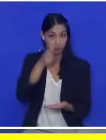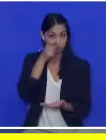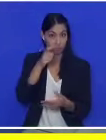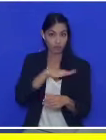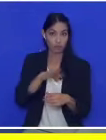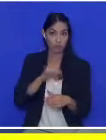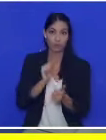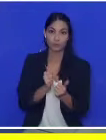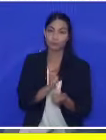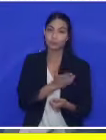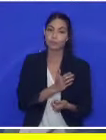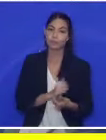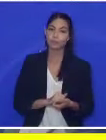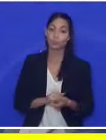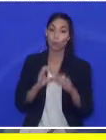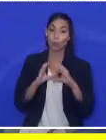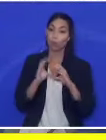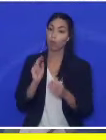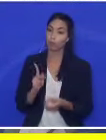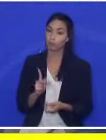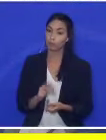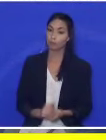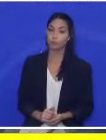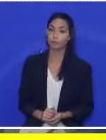Coração. Tudo pronto? Bolas posicionadas.